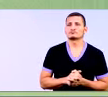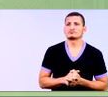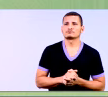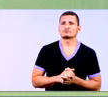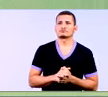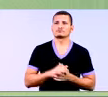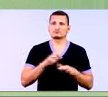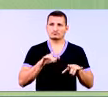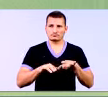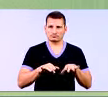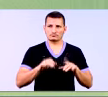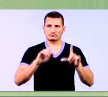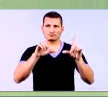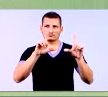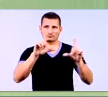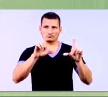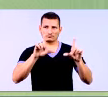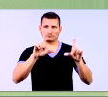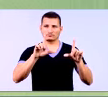Teclado e monitor.